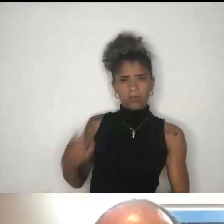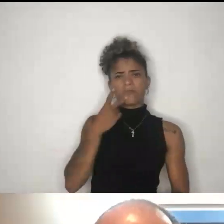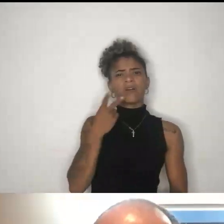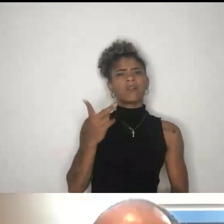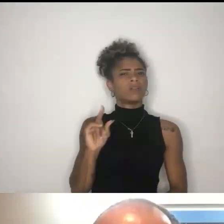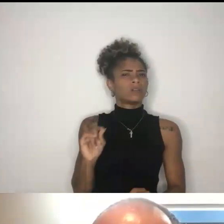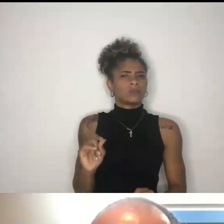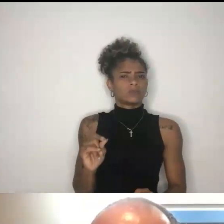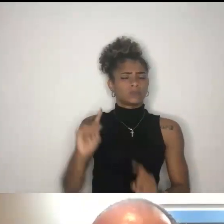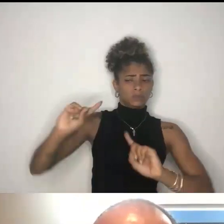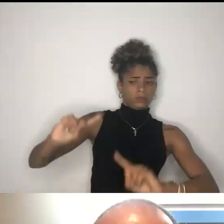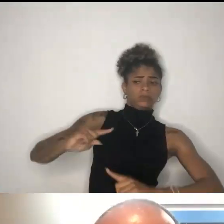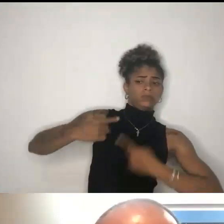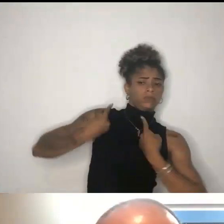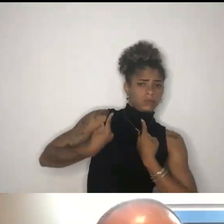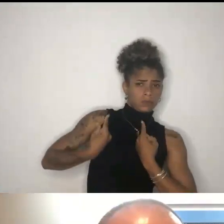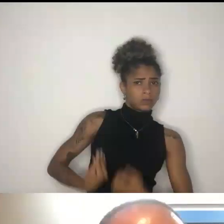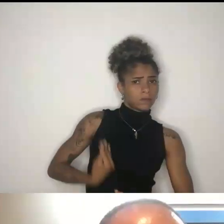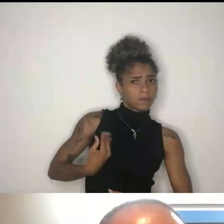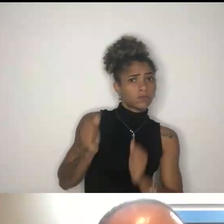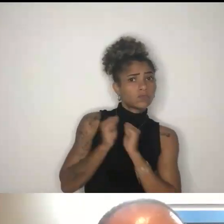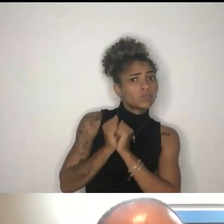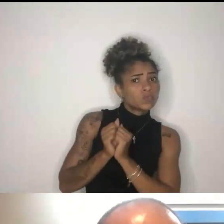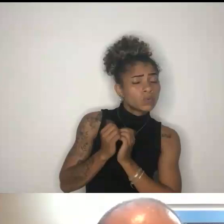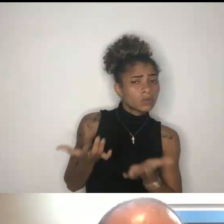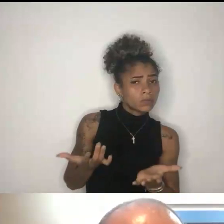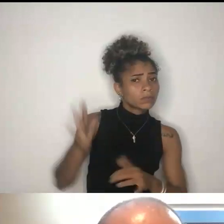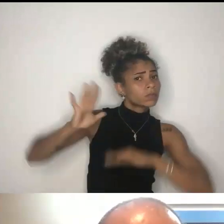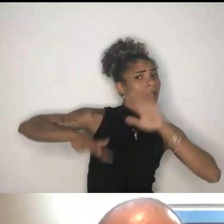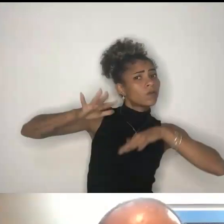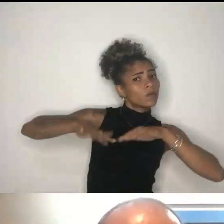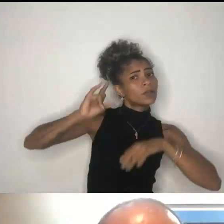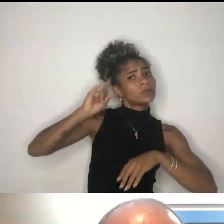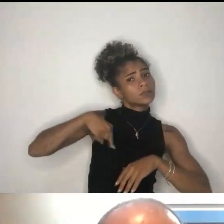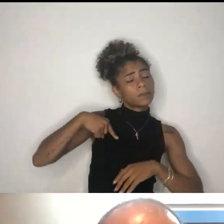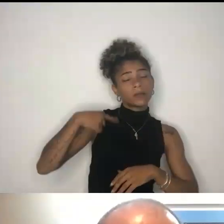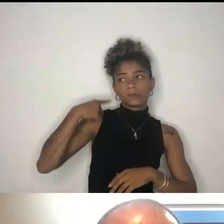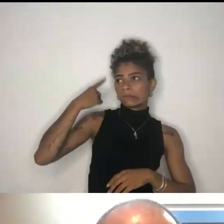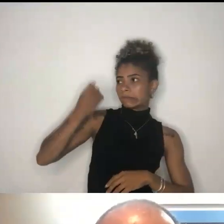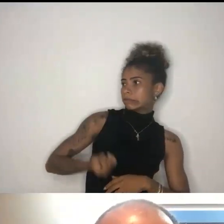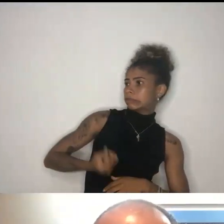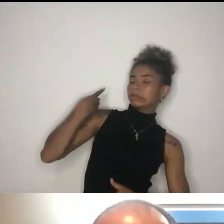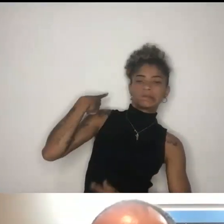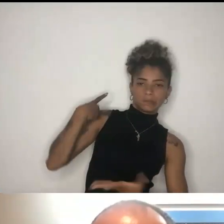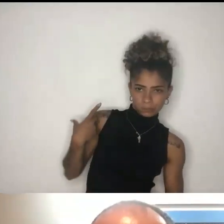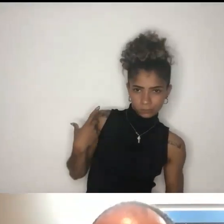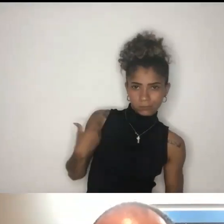um desafio que a gente viveu junto que talvez seja uma das coisas mais loucas que